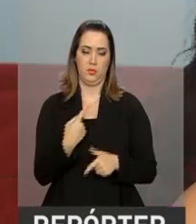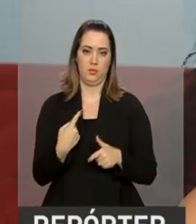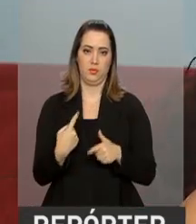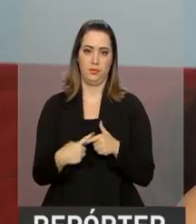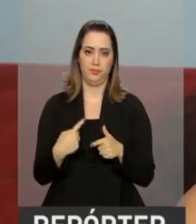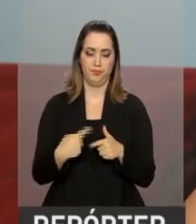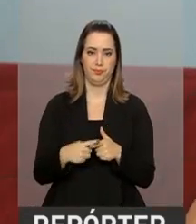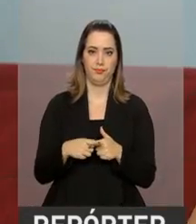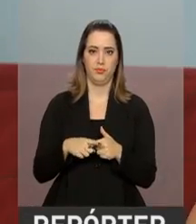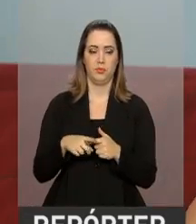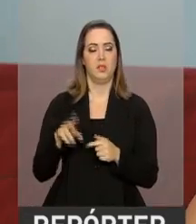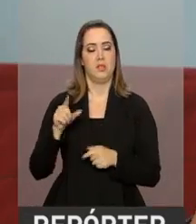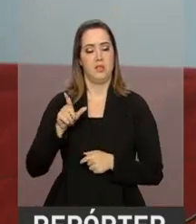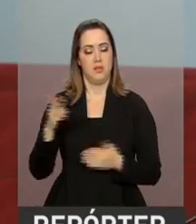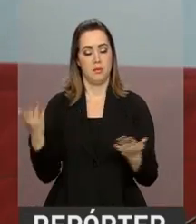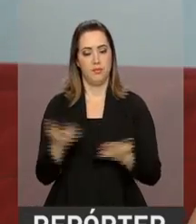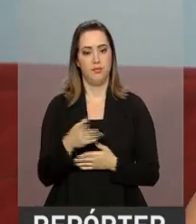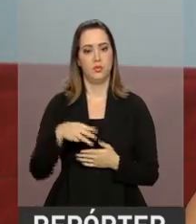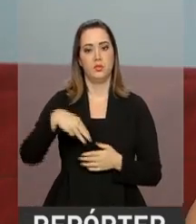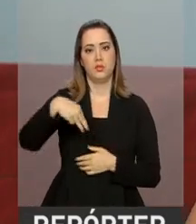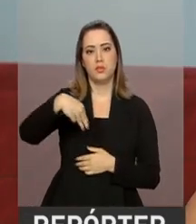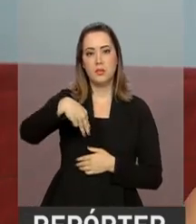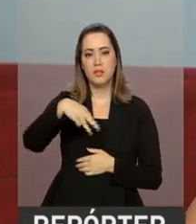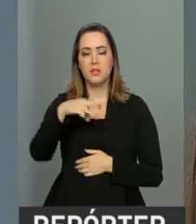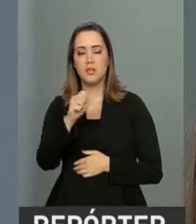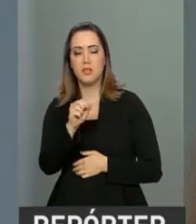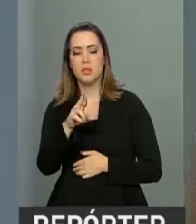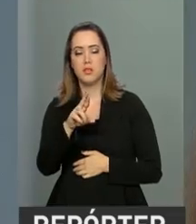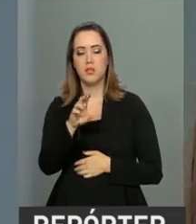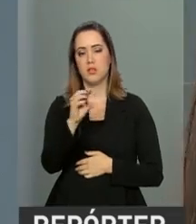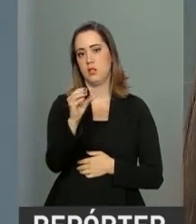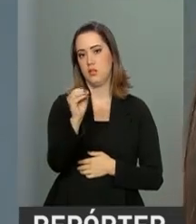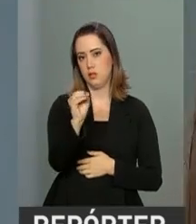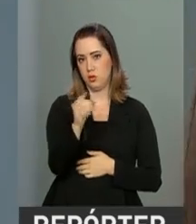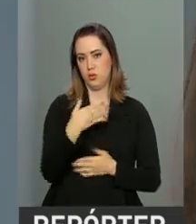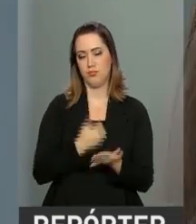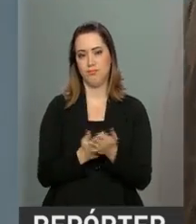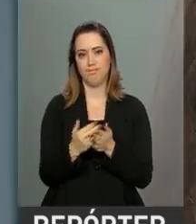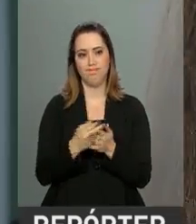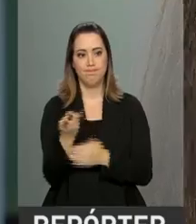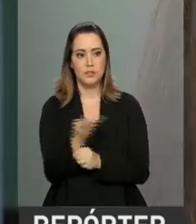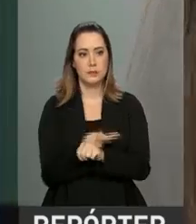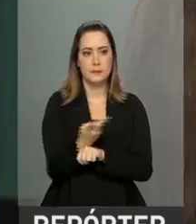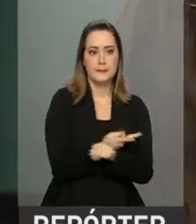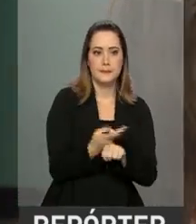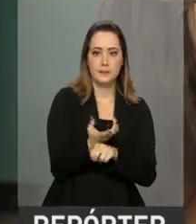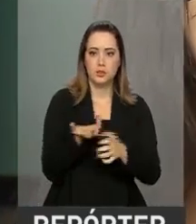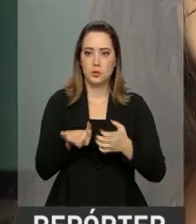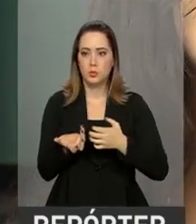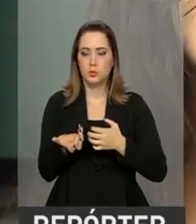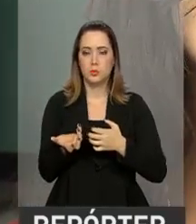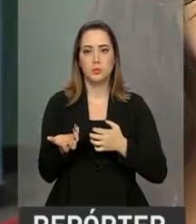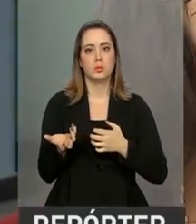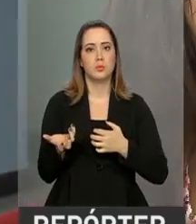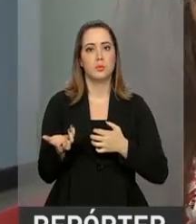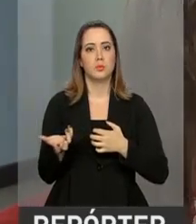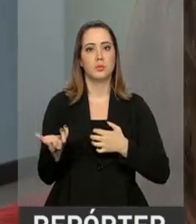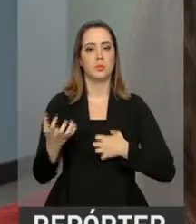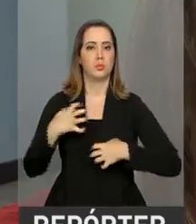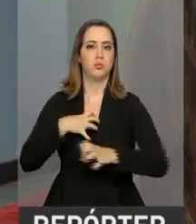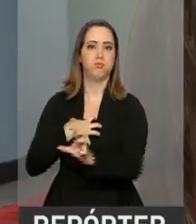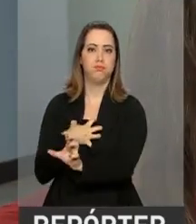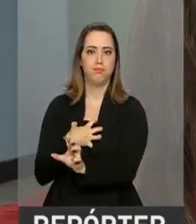desde março a família viveu com angústia de esperar por um doador compatível por algum tempo a mãe nutriu a esperança de que um